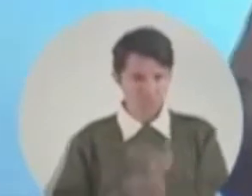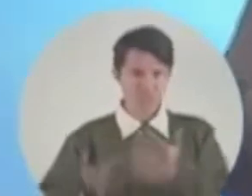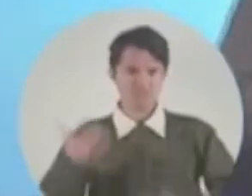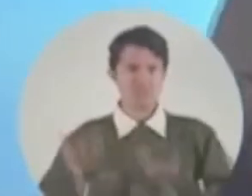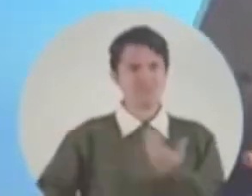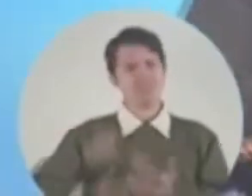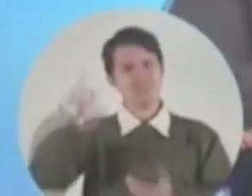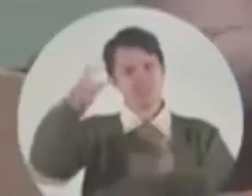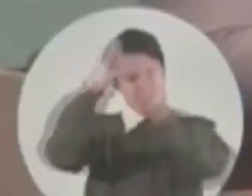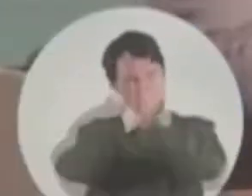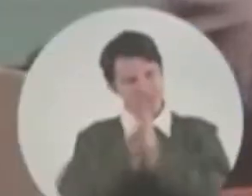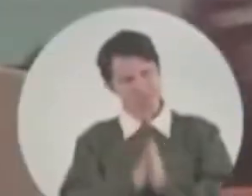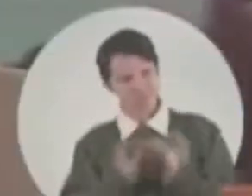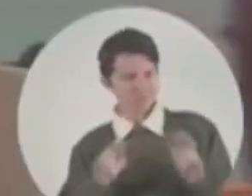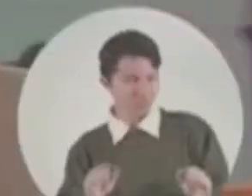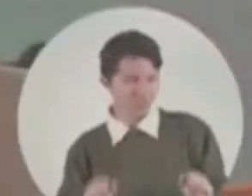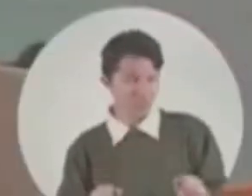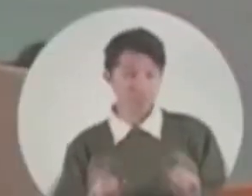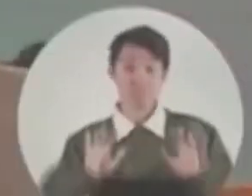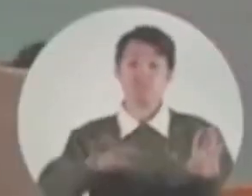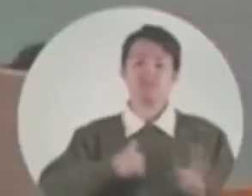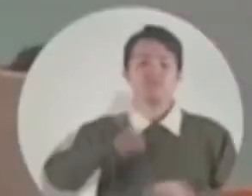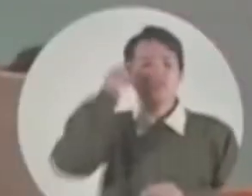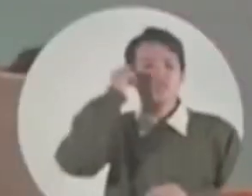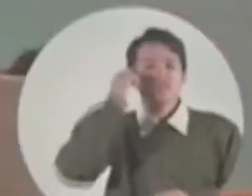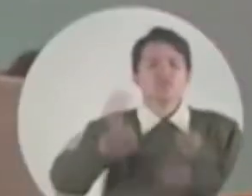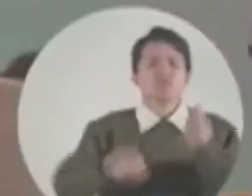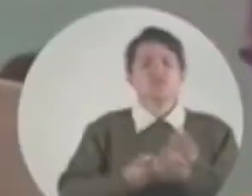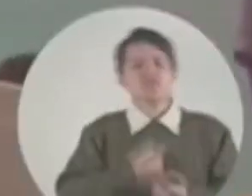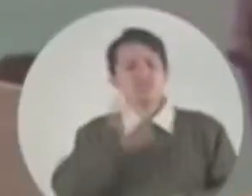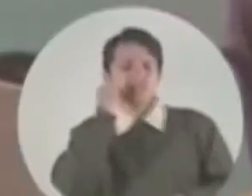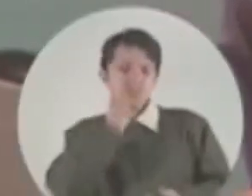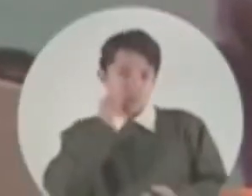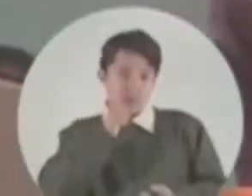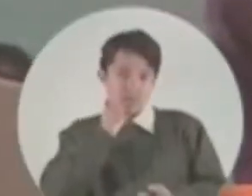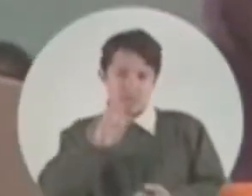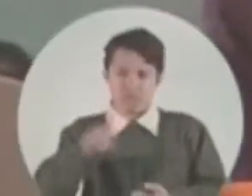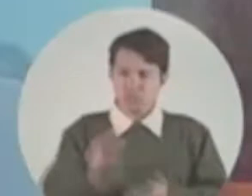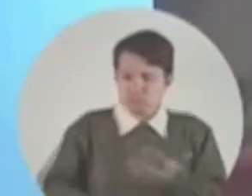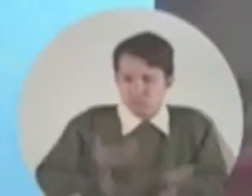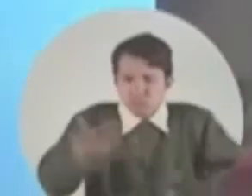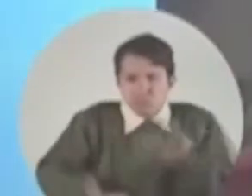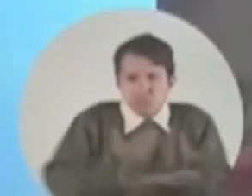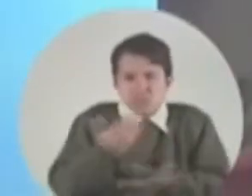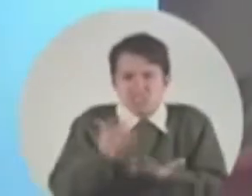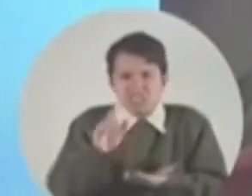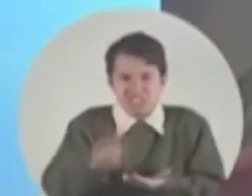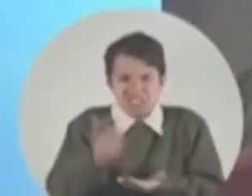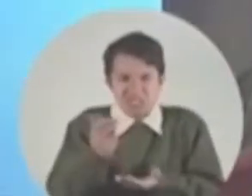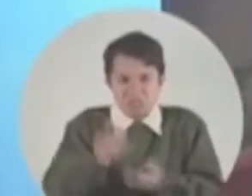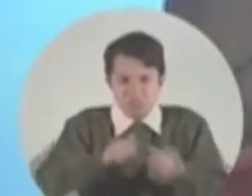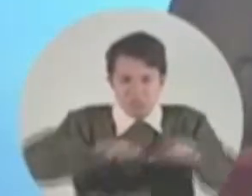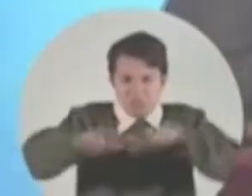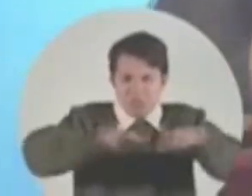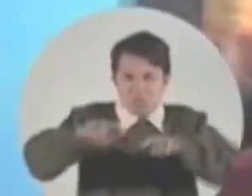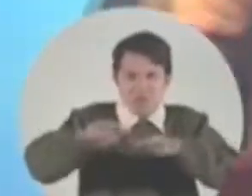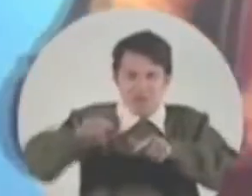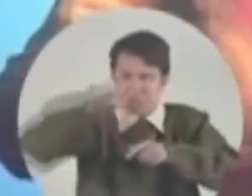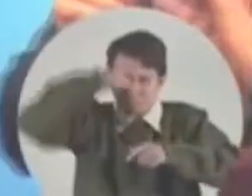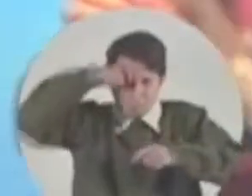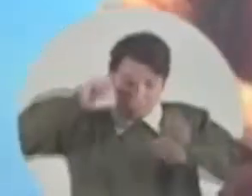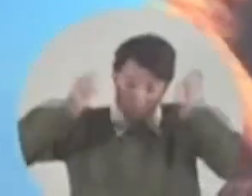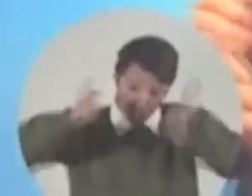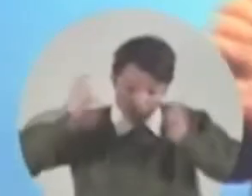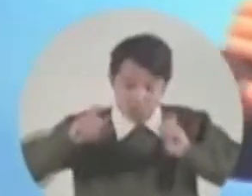serviço? É interessante porque o serviço que aquela mulher prestava não era